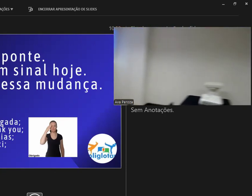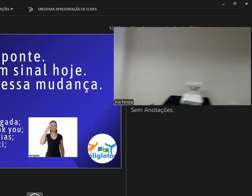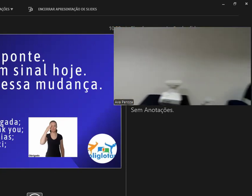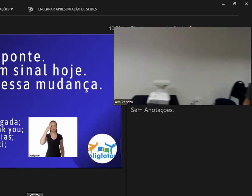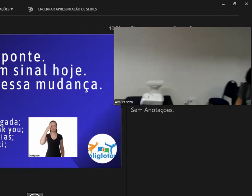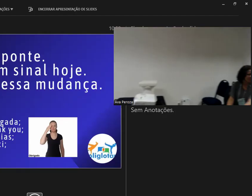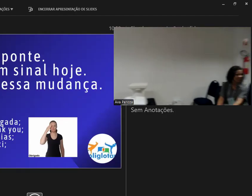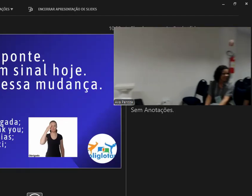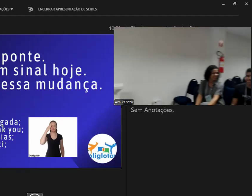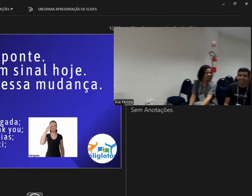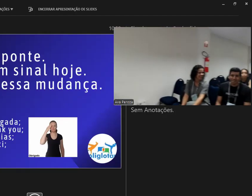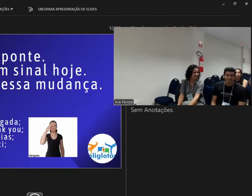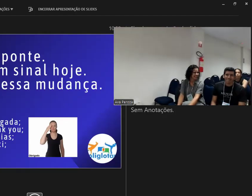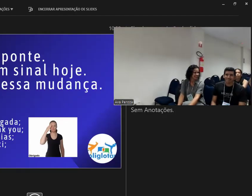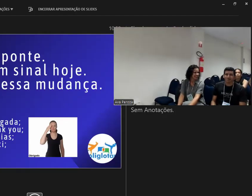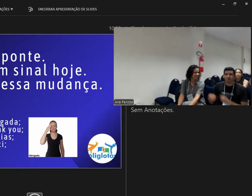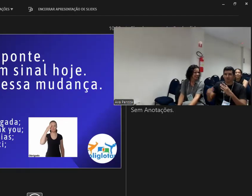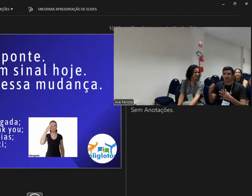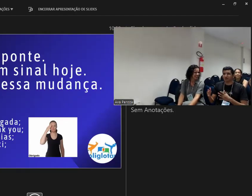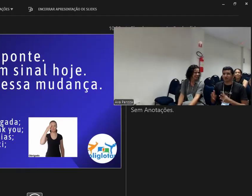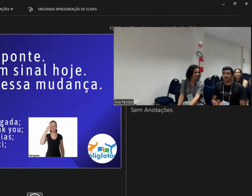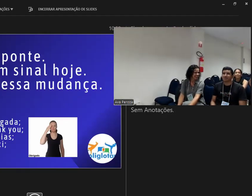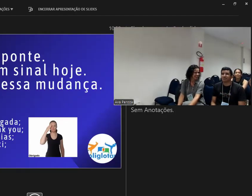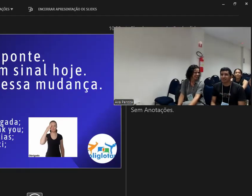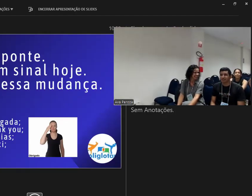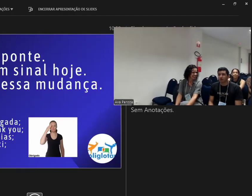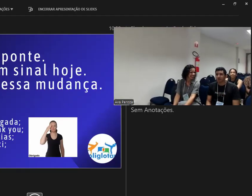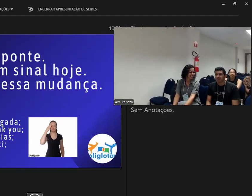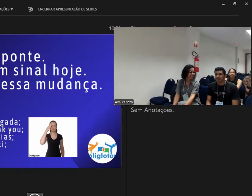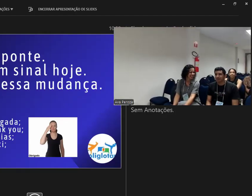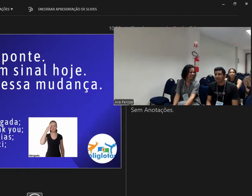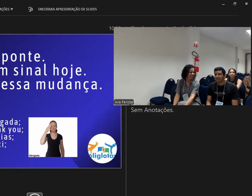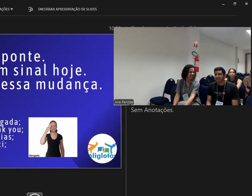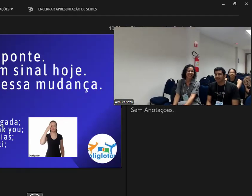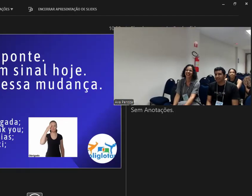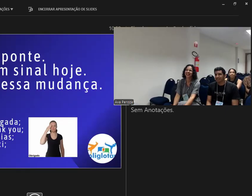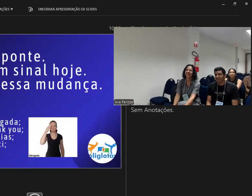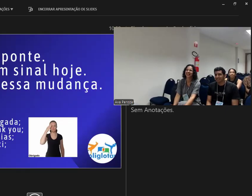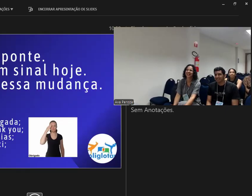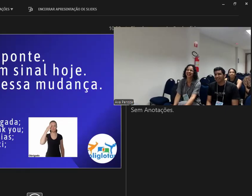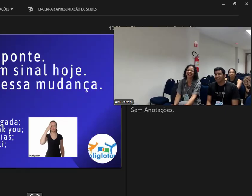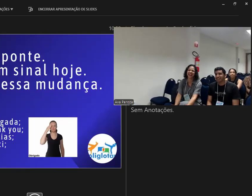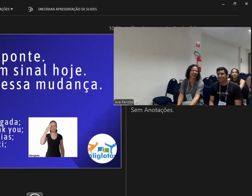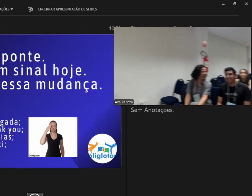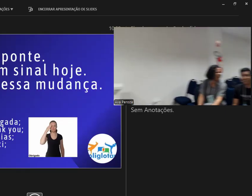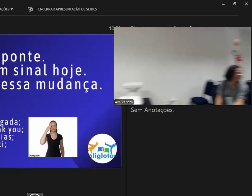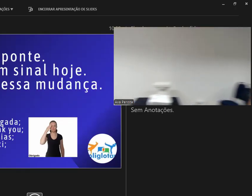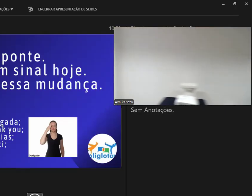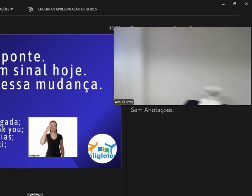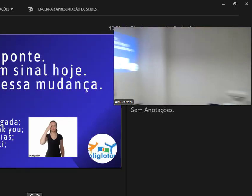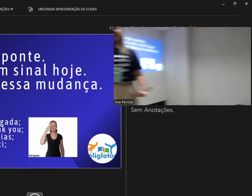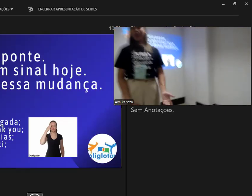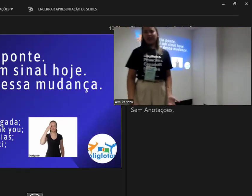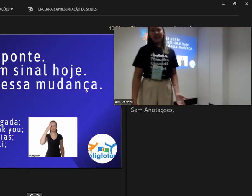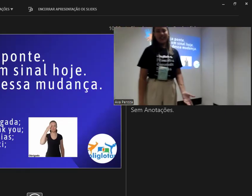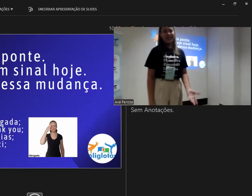Você dá curso de Libras e como posso ter um contato? Então, olhando no Instagram, a